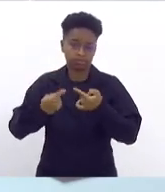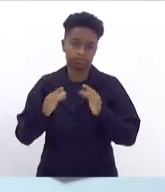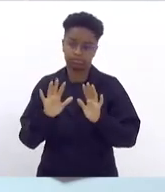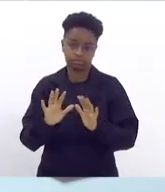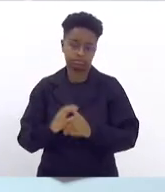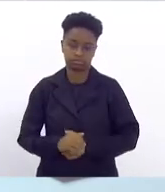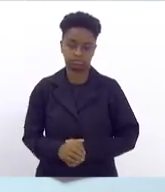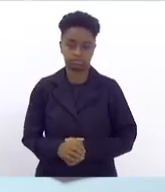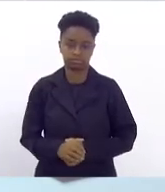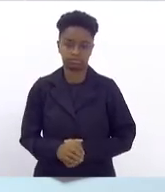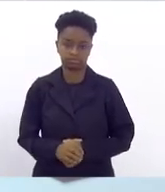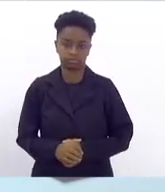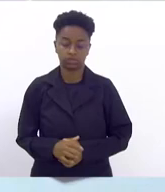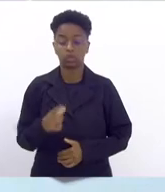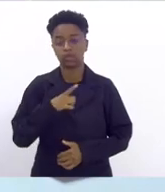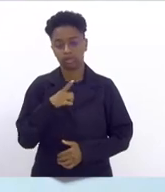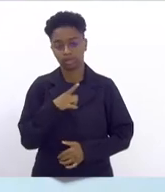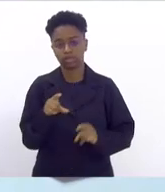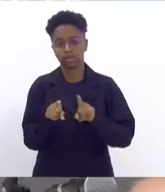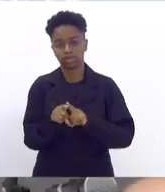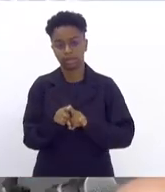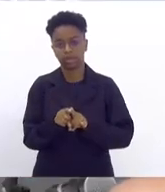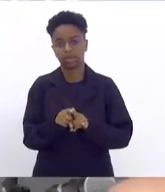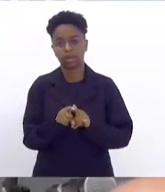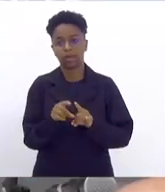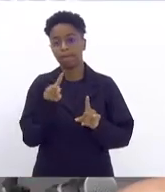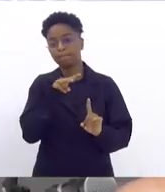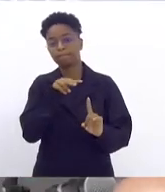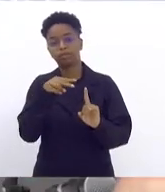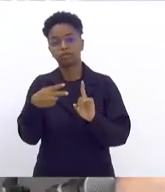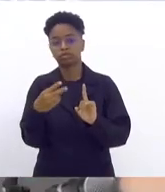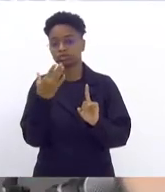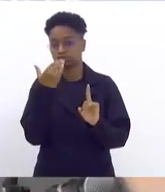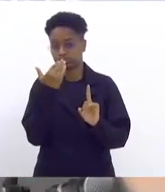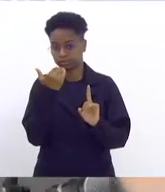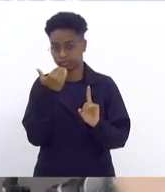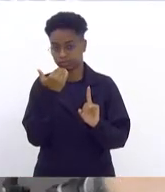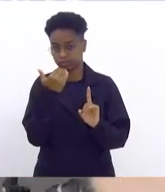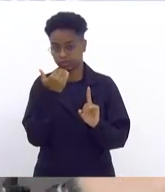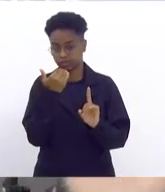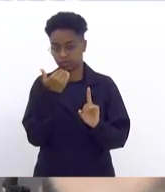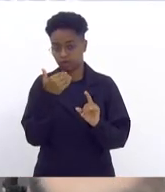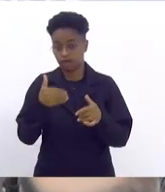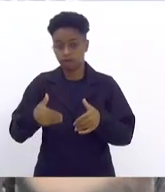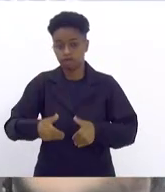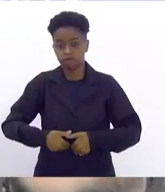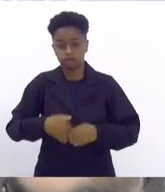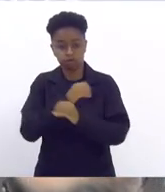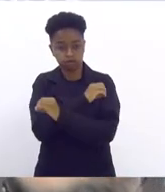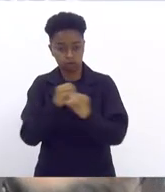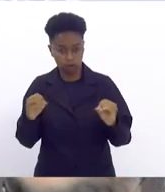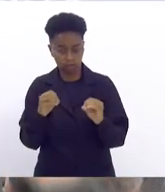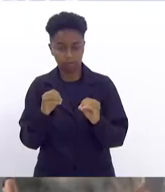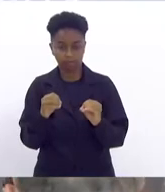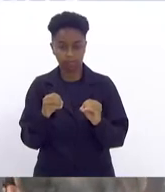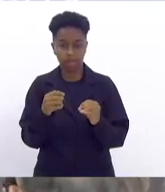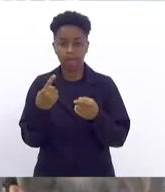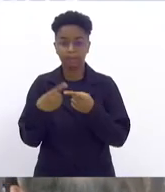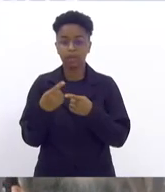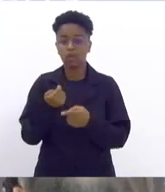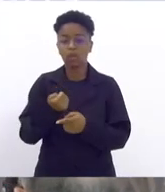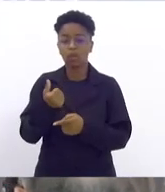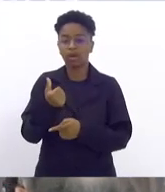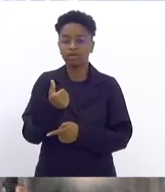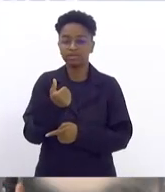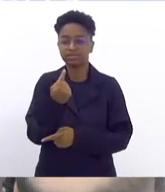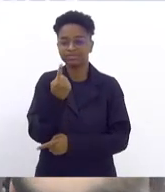Minho. Eu tenho uma questão de ordem do ponto de vista alimentar. Fome zero. É porque é quase 1:30 PM. Não,